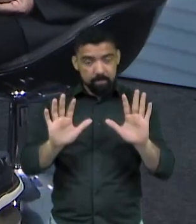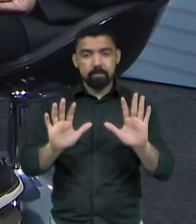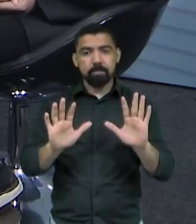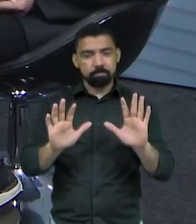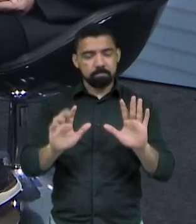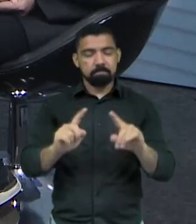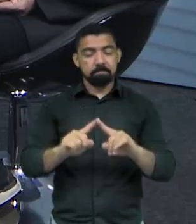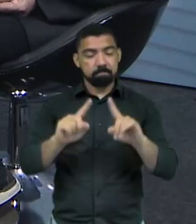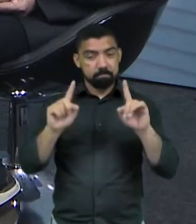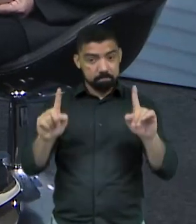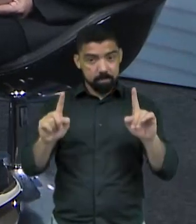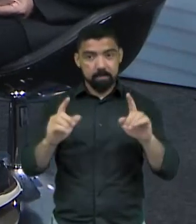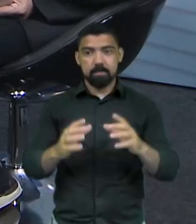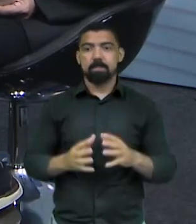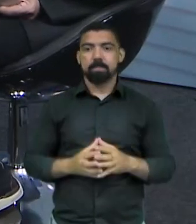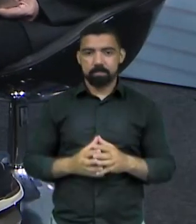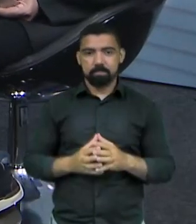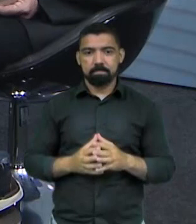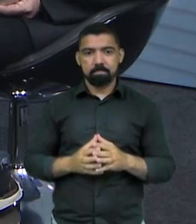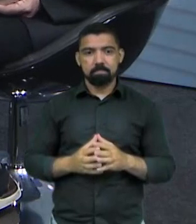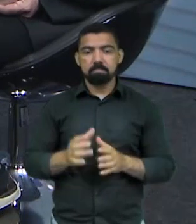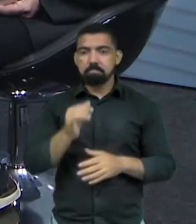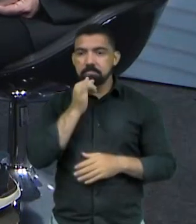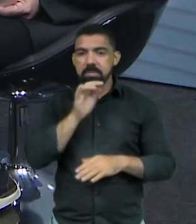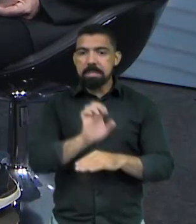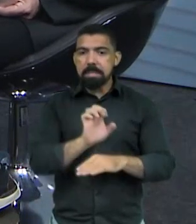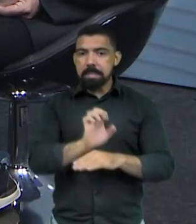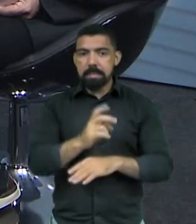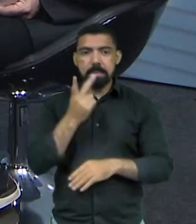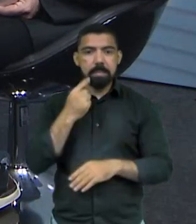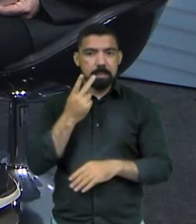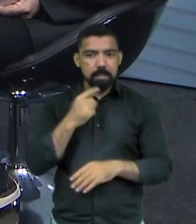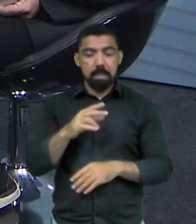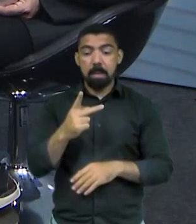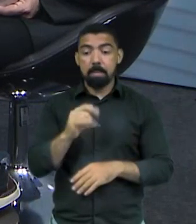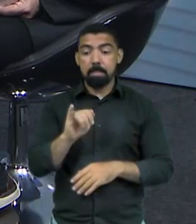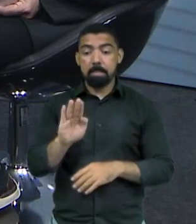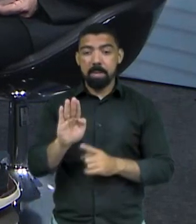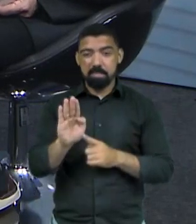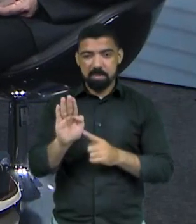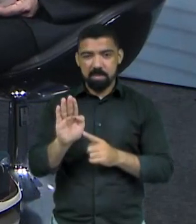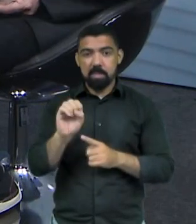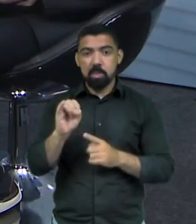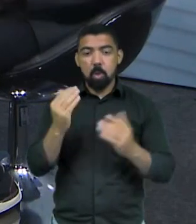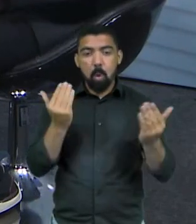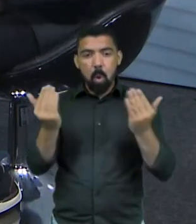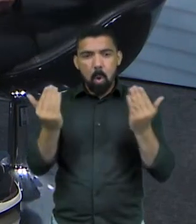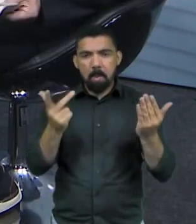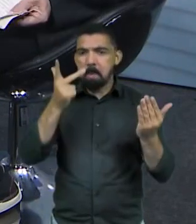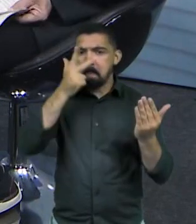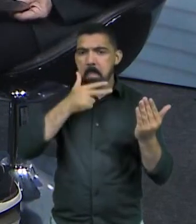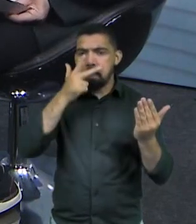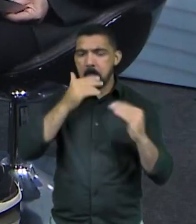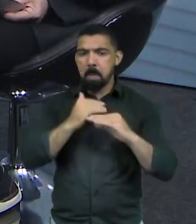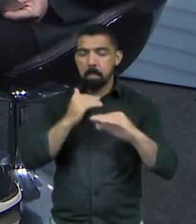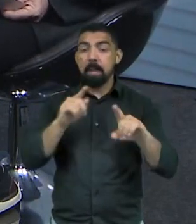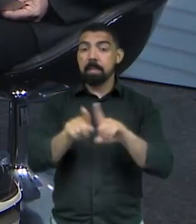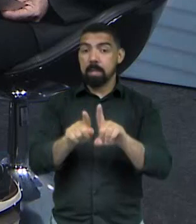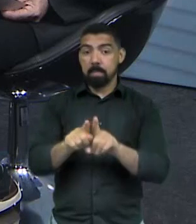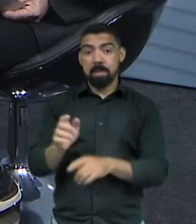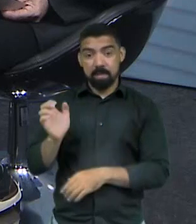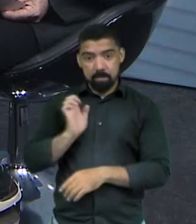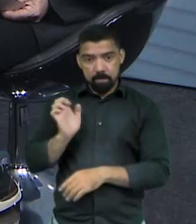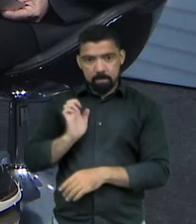mas não saindo do lugar em termos de PIB nacional e nem em torno de distribuição de riquezas.